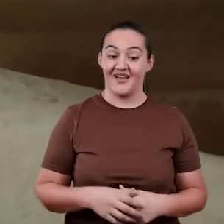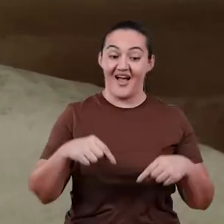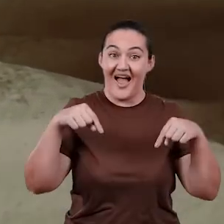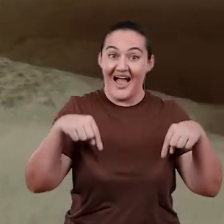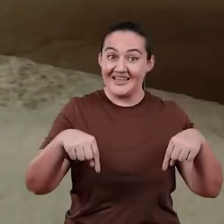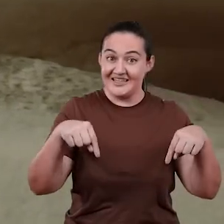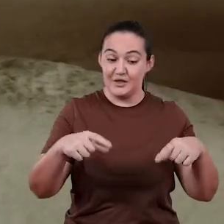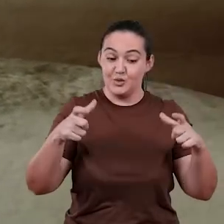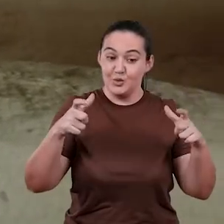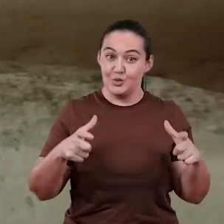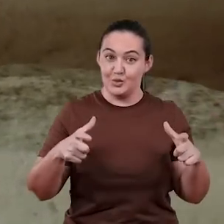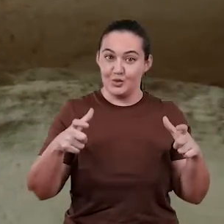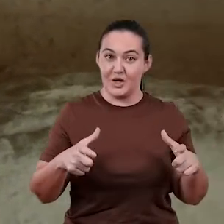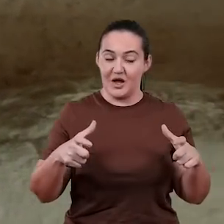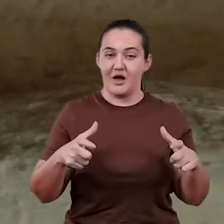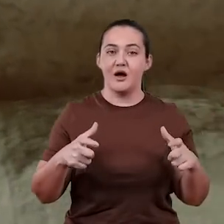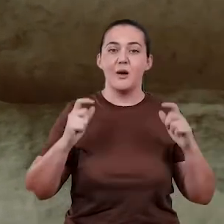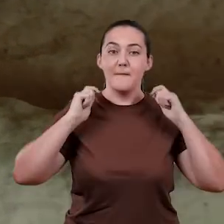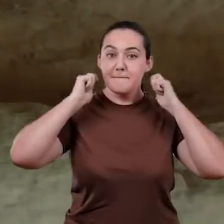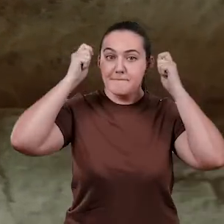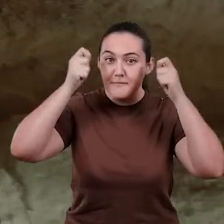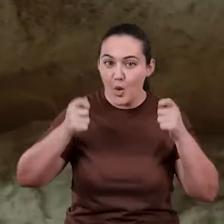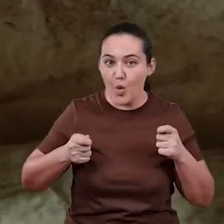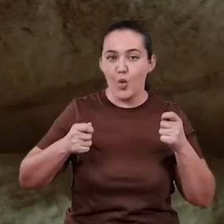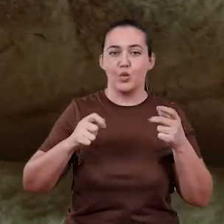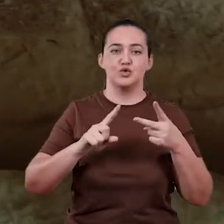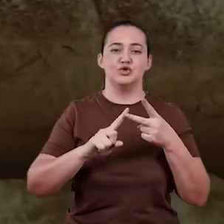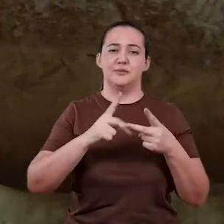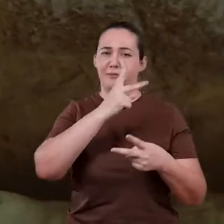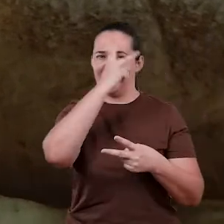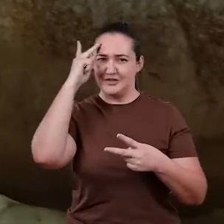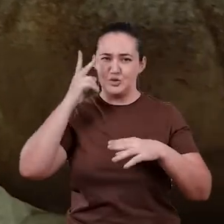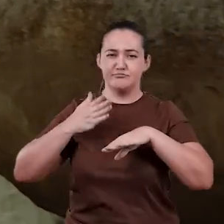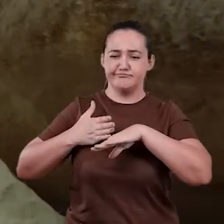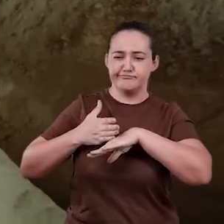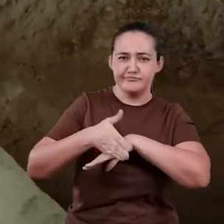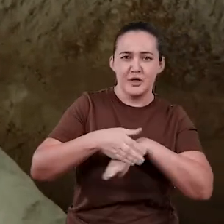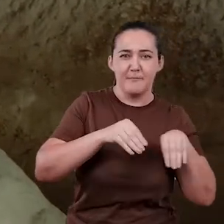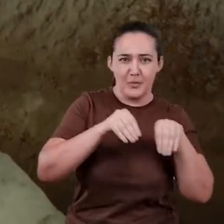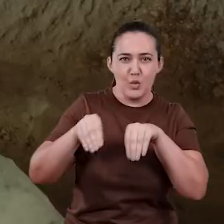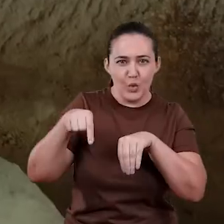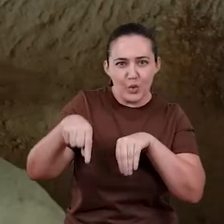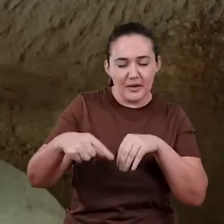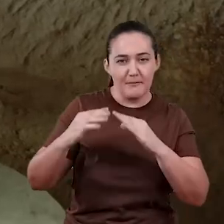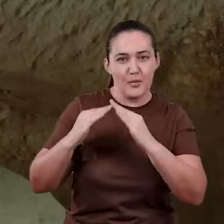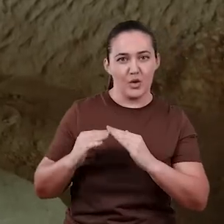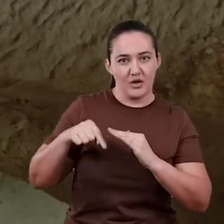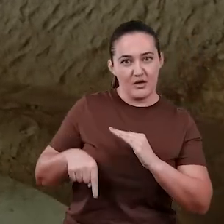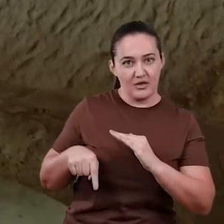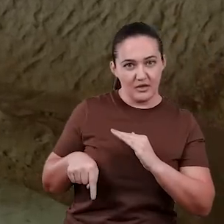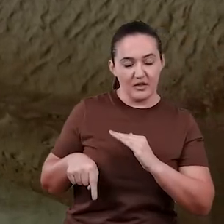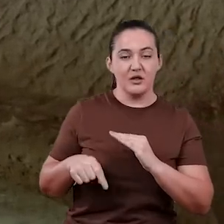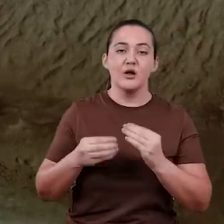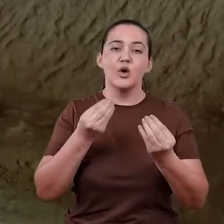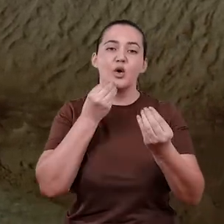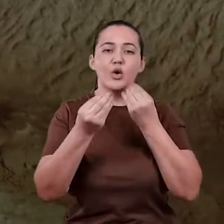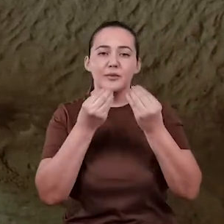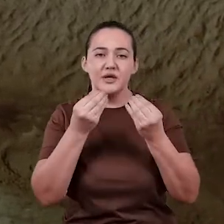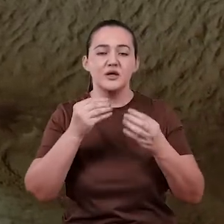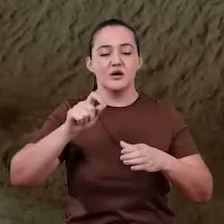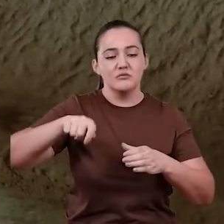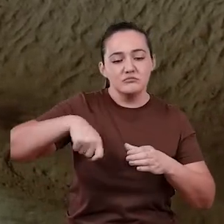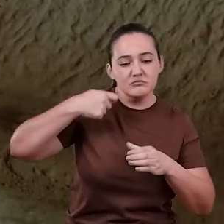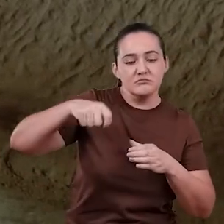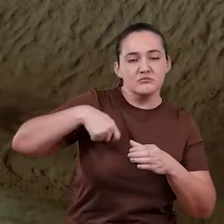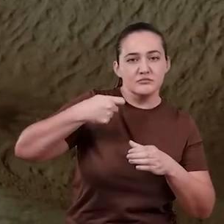era exatamente nesse lugar que os monges, os habitantes daqui do monastério da região, comiam,